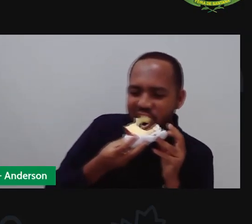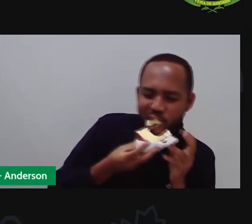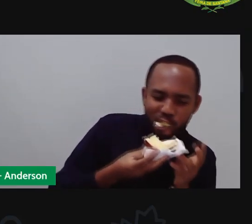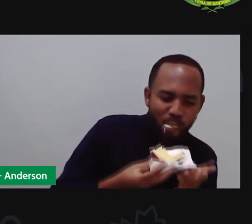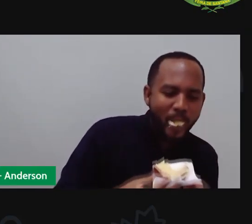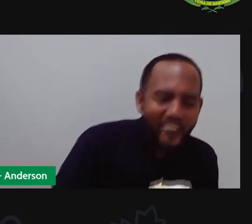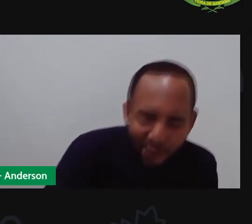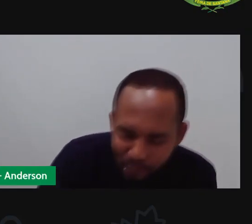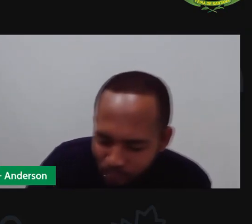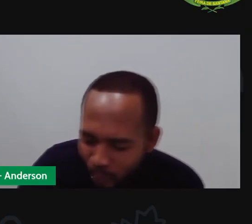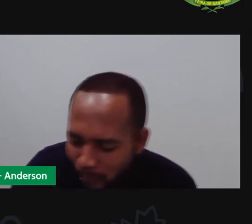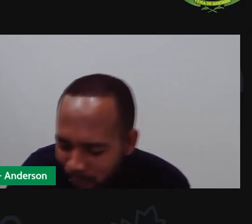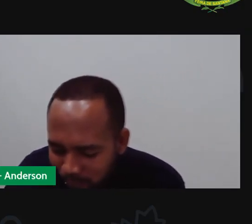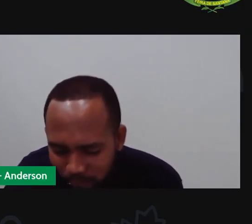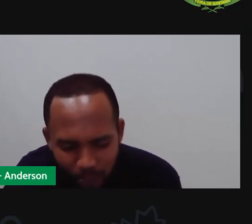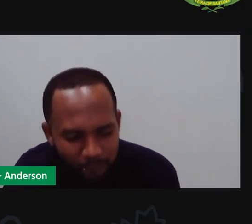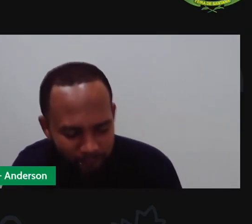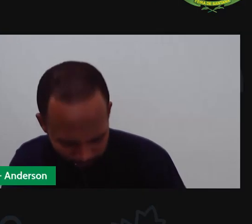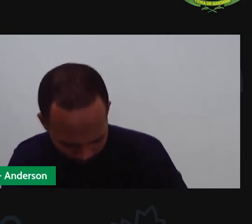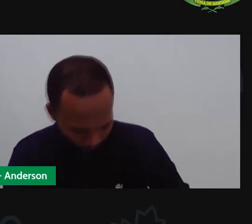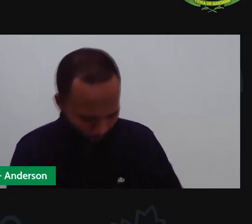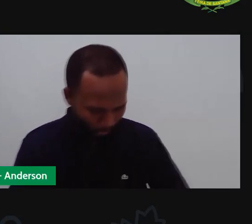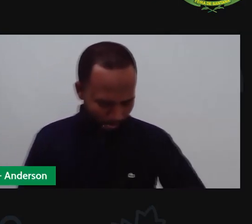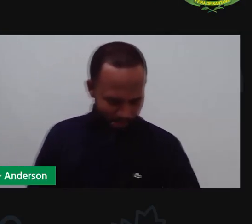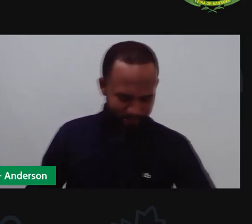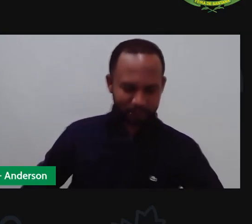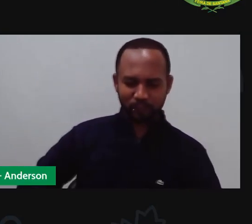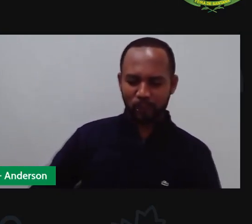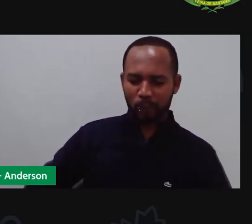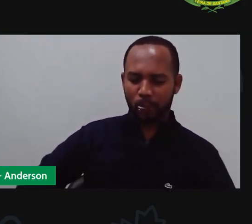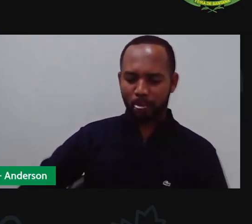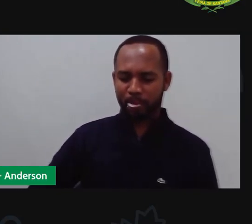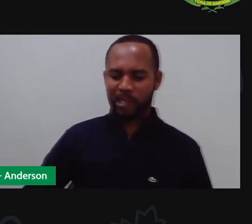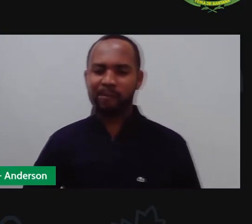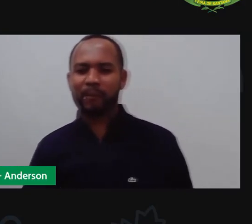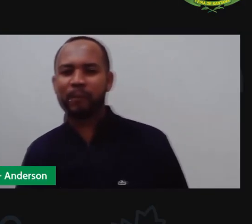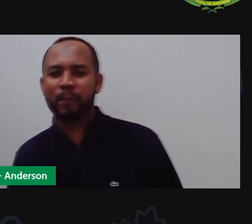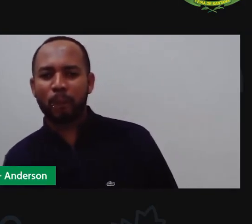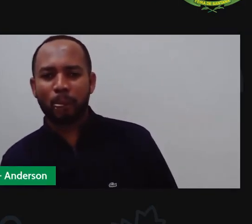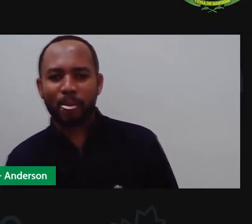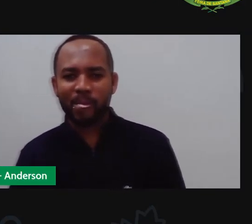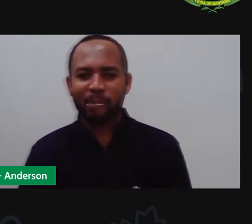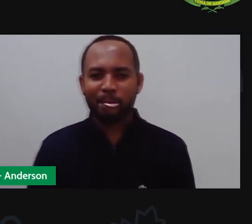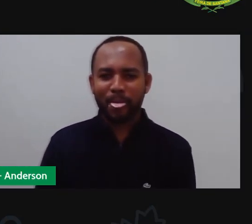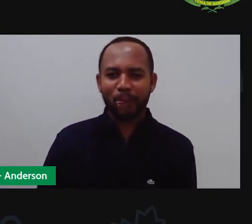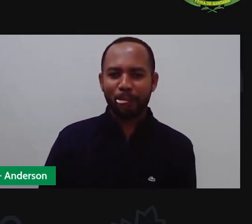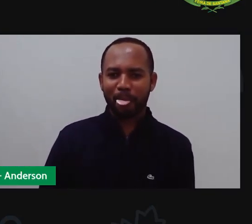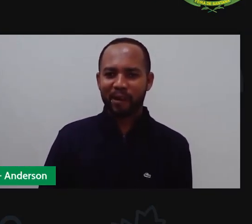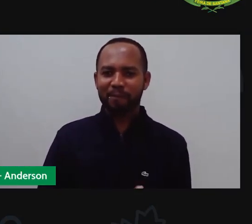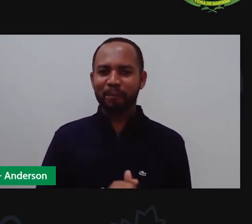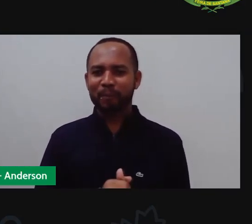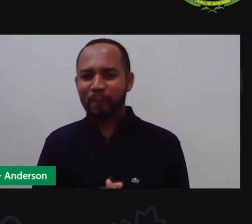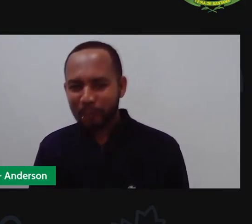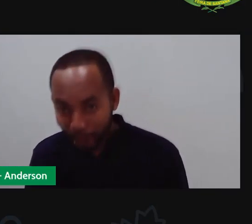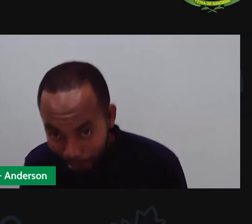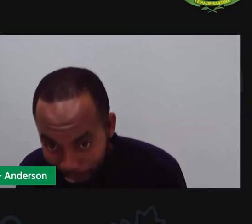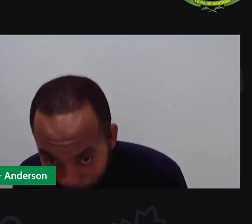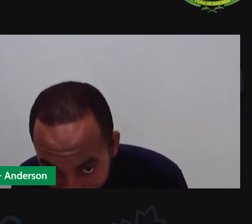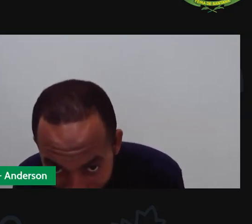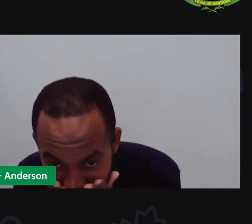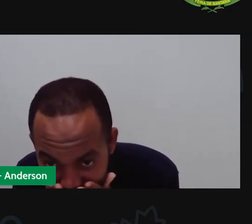gente. Enquanto o Anderson tá aí se acabando no bolo, né? Vamos abrir a nossa aula. Sujou até a barba e o bigode que ele tem agora.